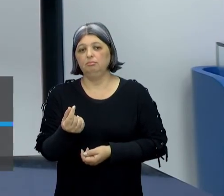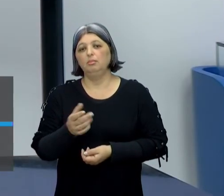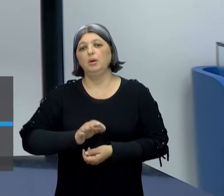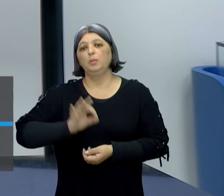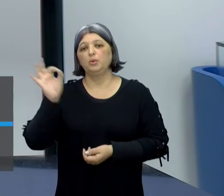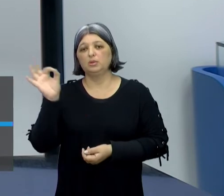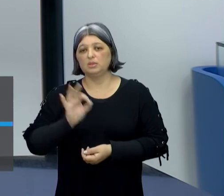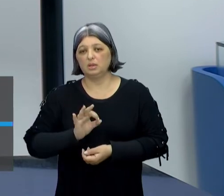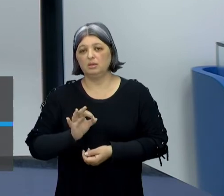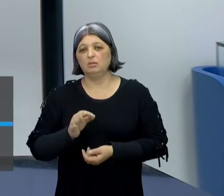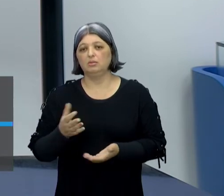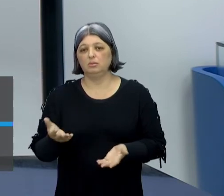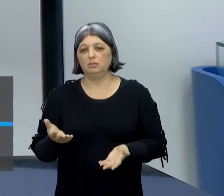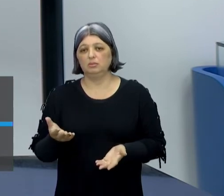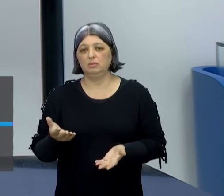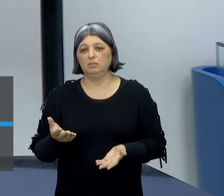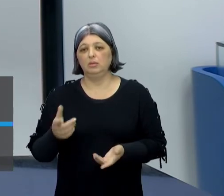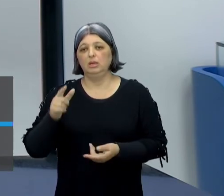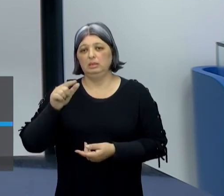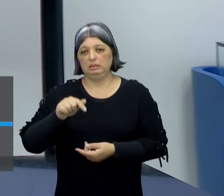porcento